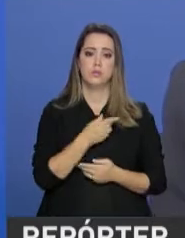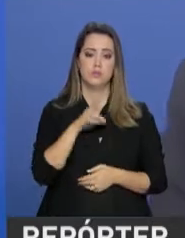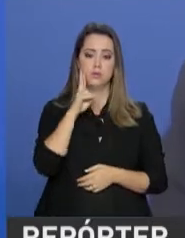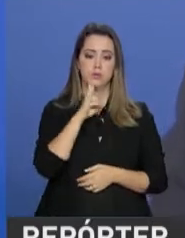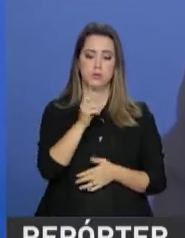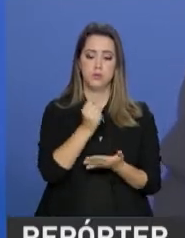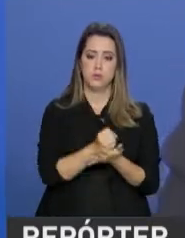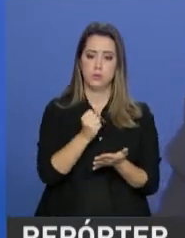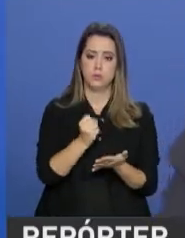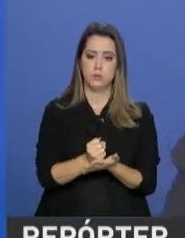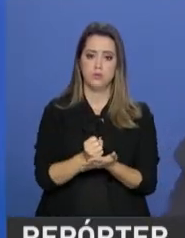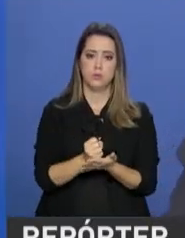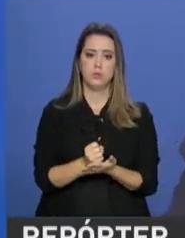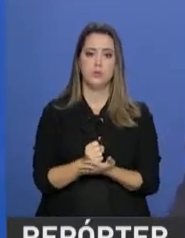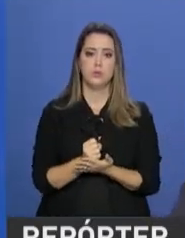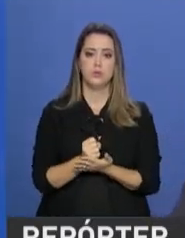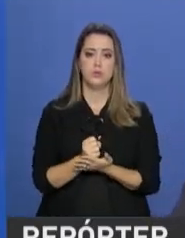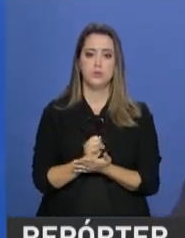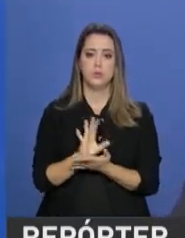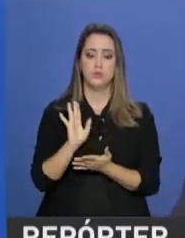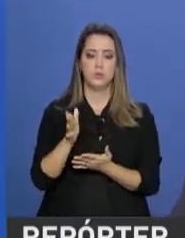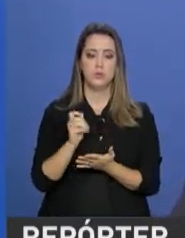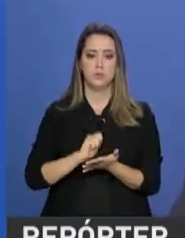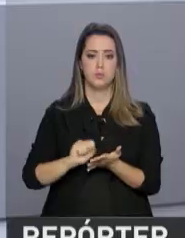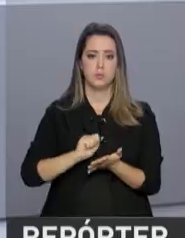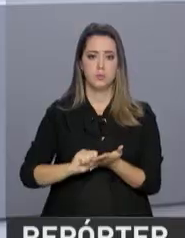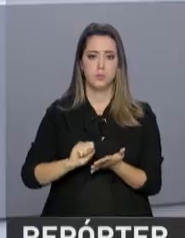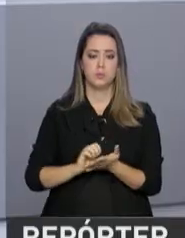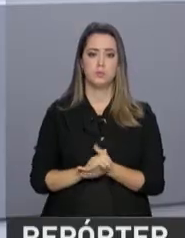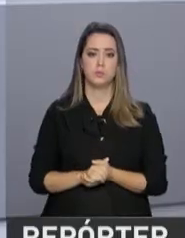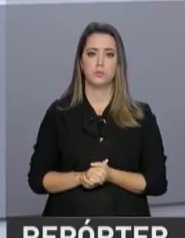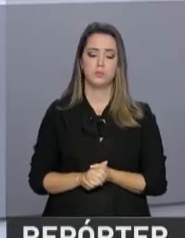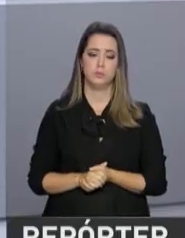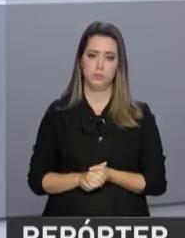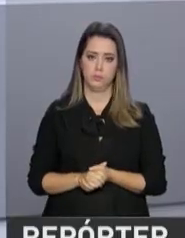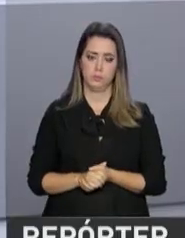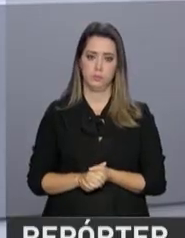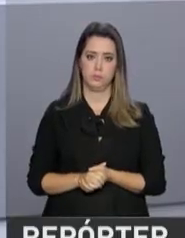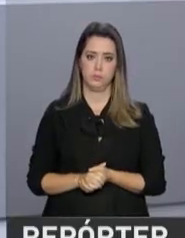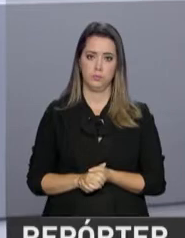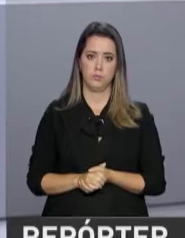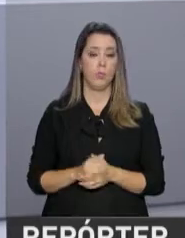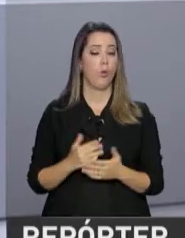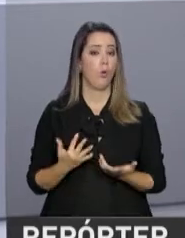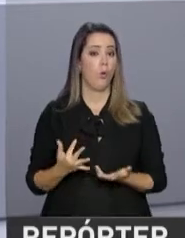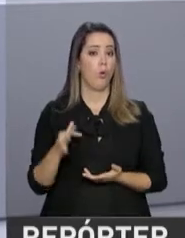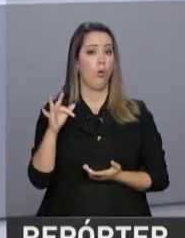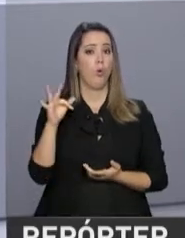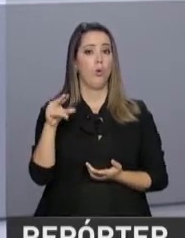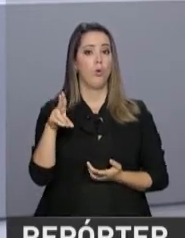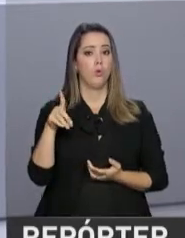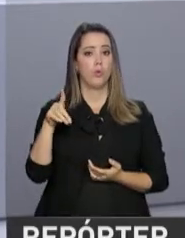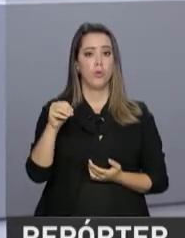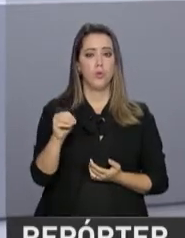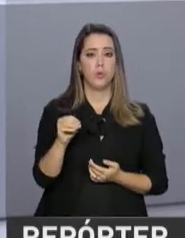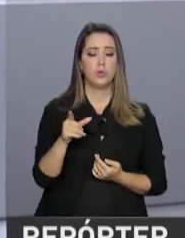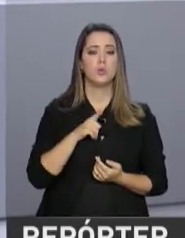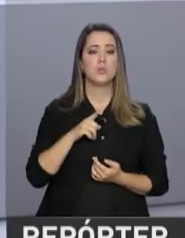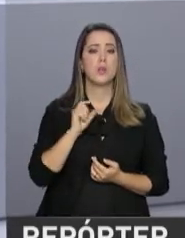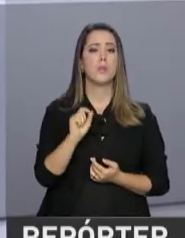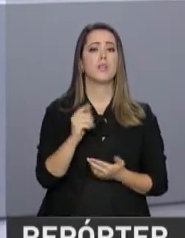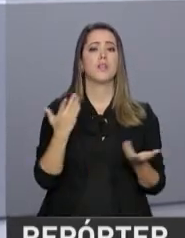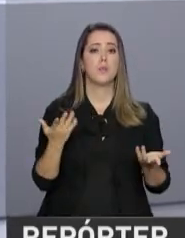contratos que acabaram de ser assinados os chamados fundos constitucionais existem para